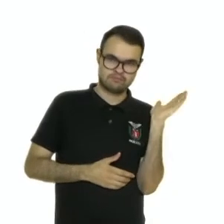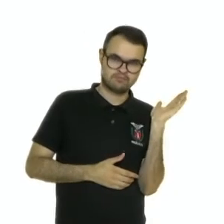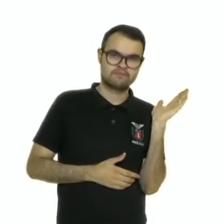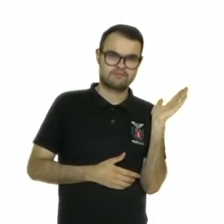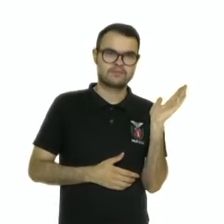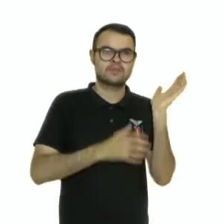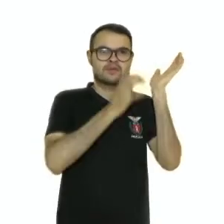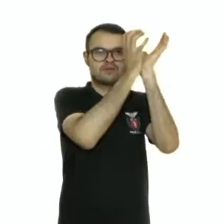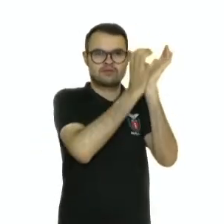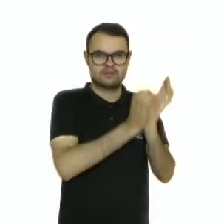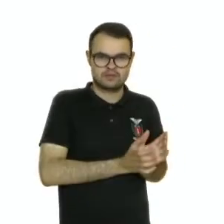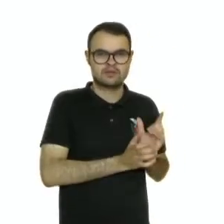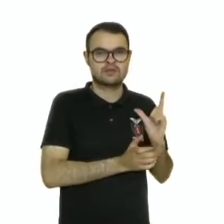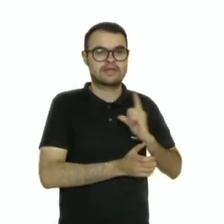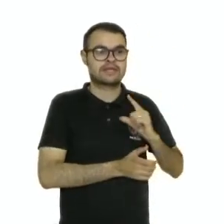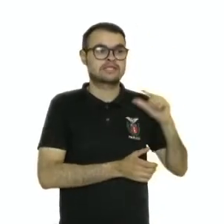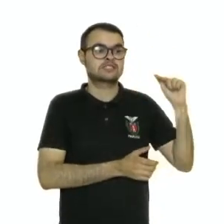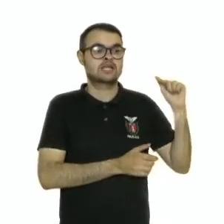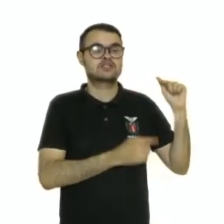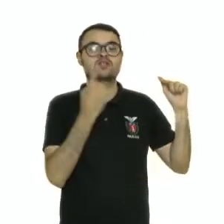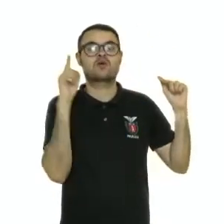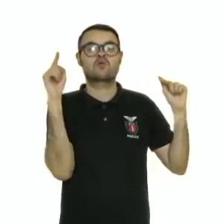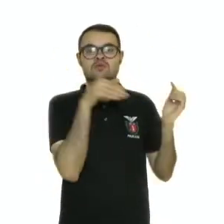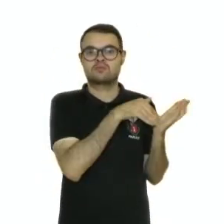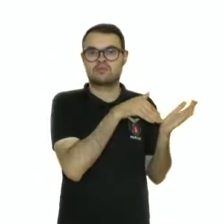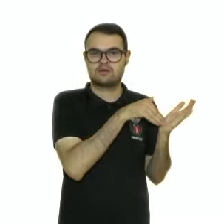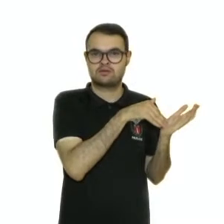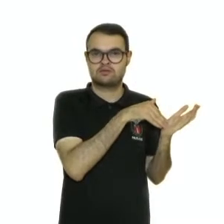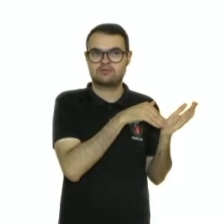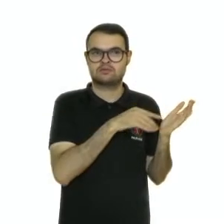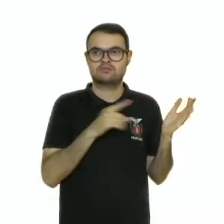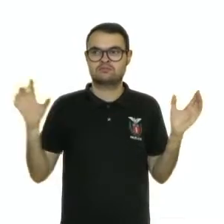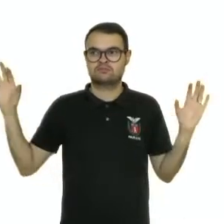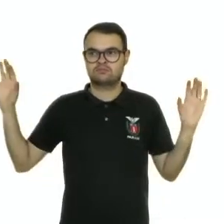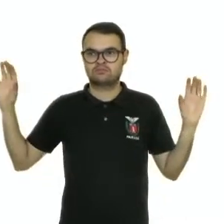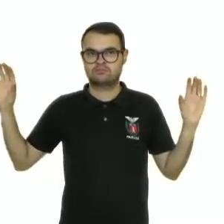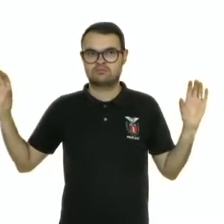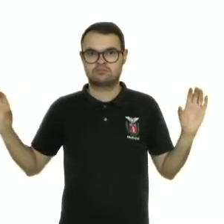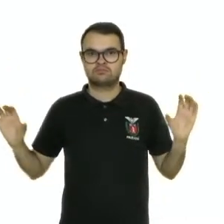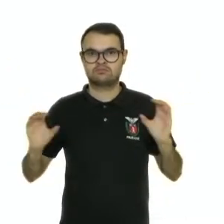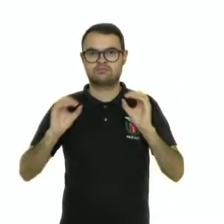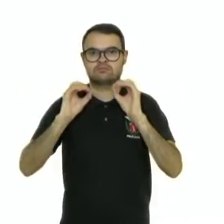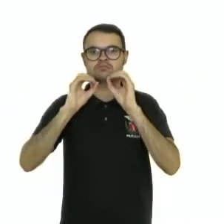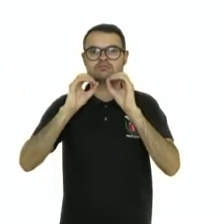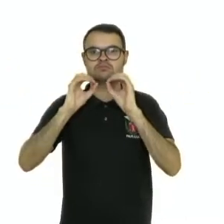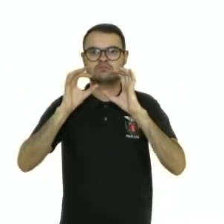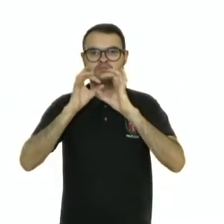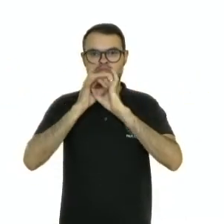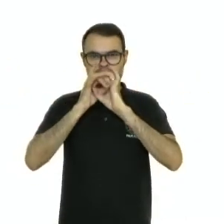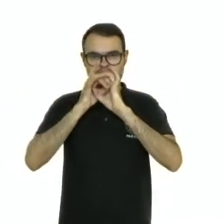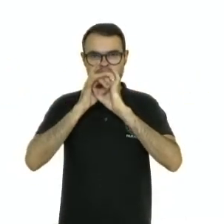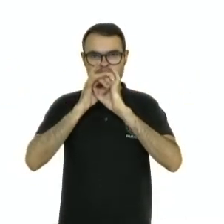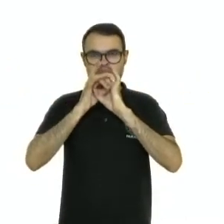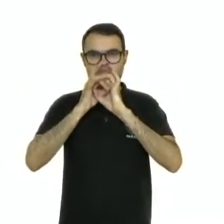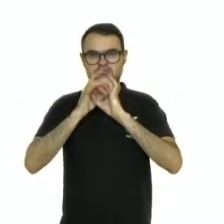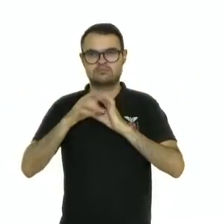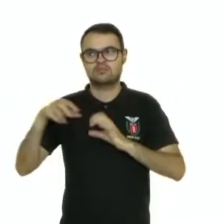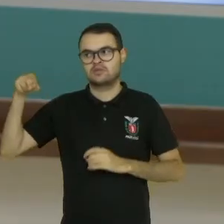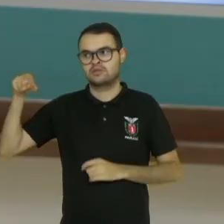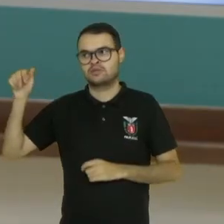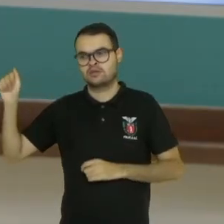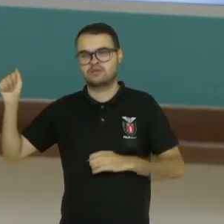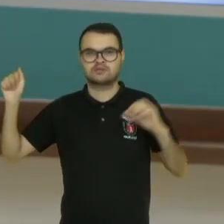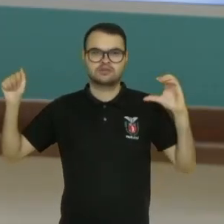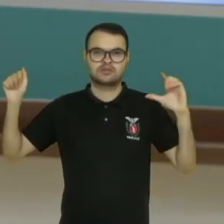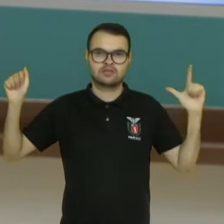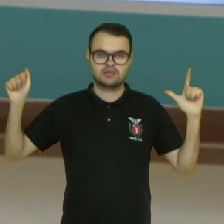17, ele vai ter 7 na última camada. Quando a gente tem a união, né, da ligação iônica ali entre o Na e o Cl, a gente vai ter